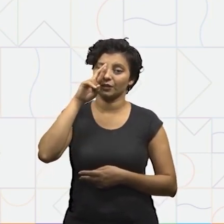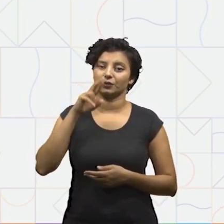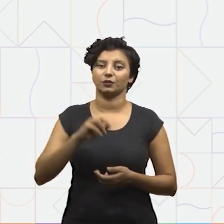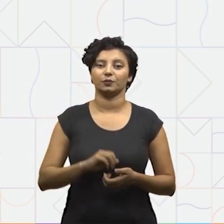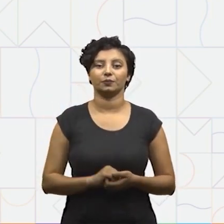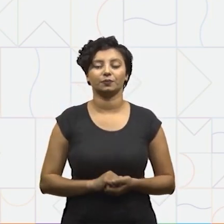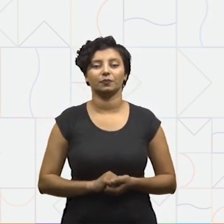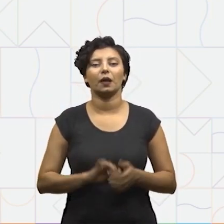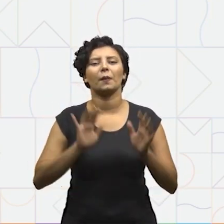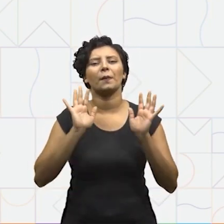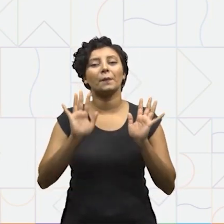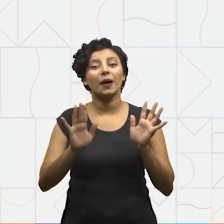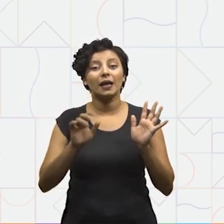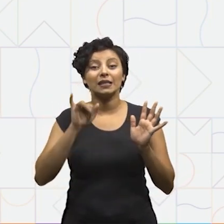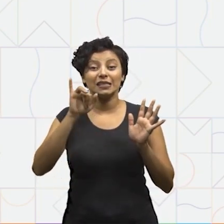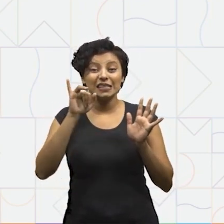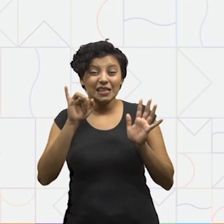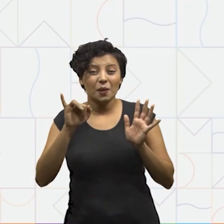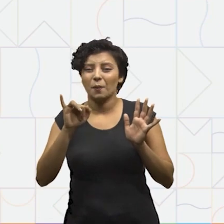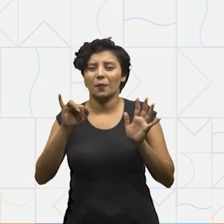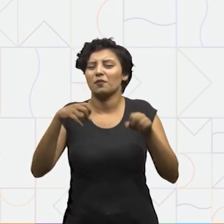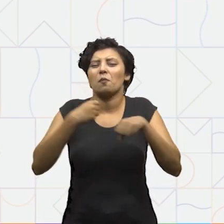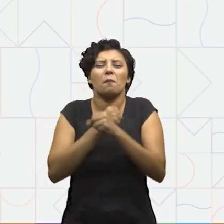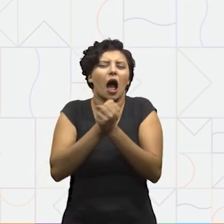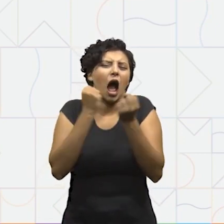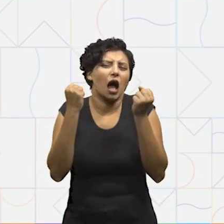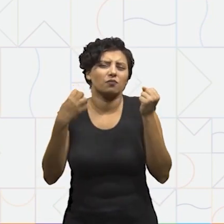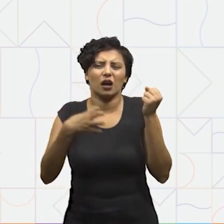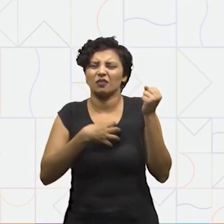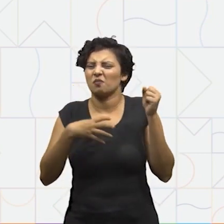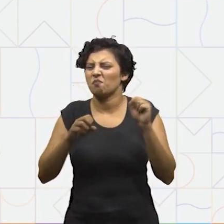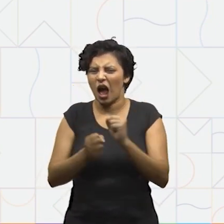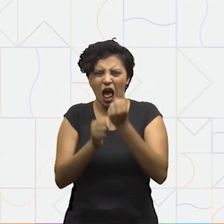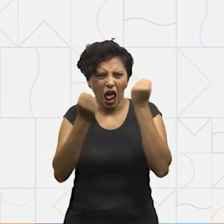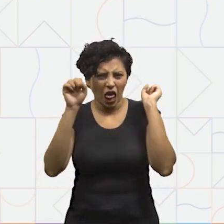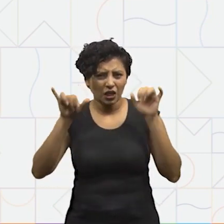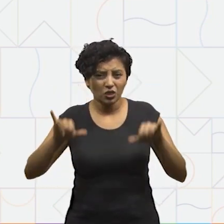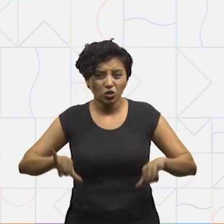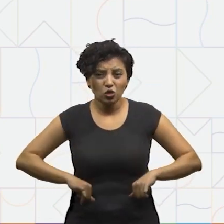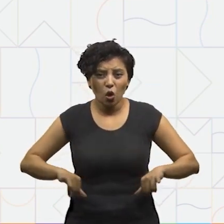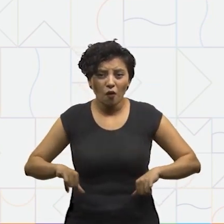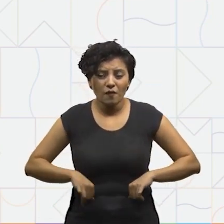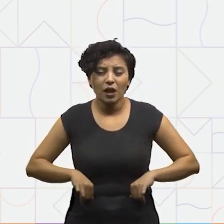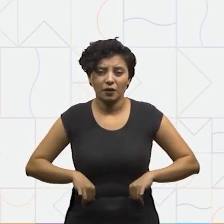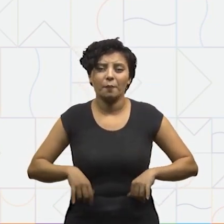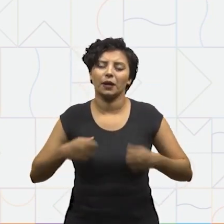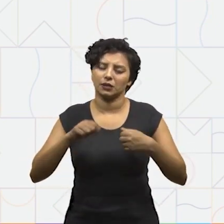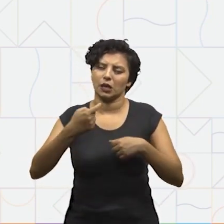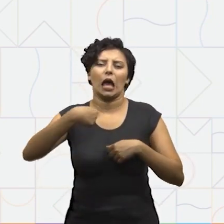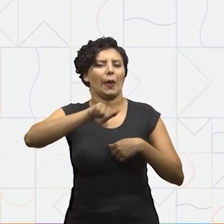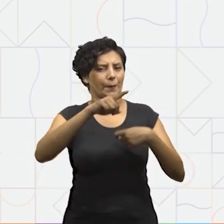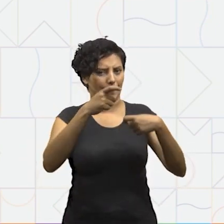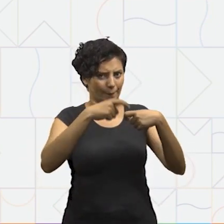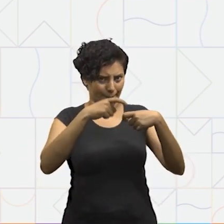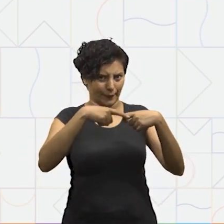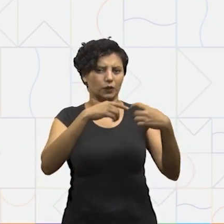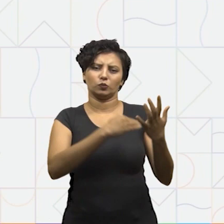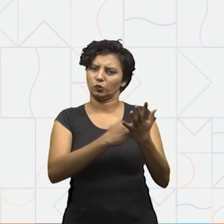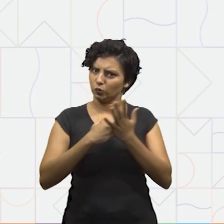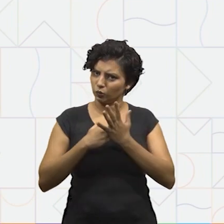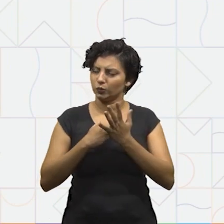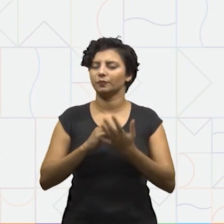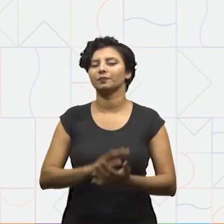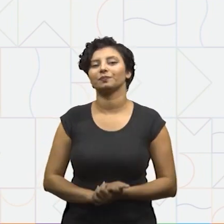refrigerante. Mas caso os sintomas da TPM sejam muito fortes, a pessoa deve procurar um médico